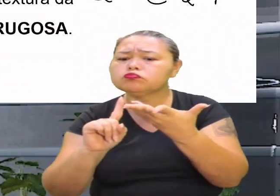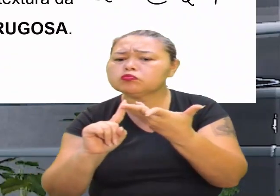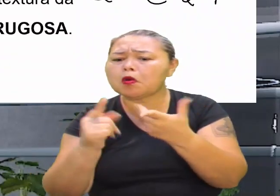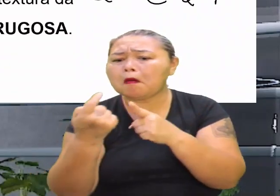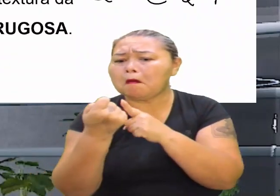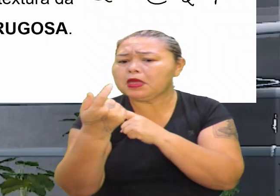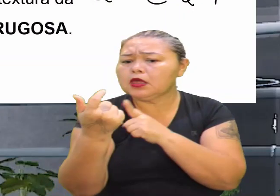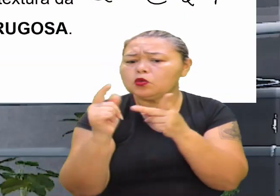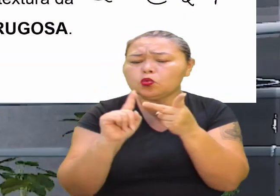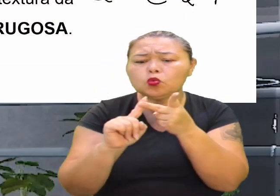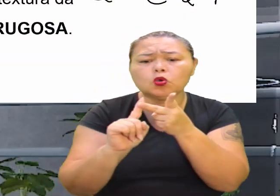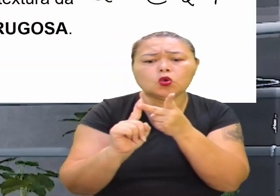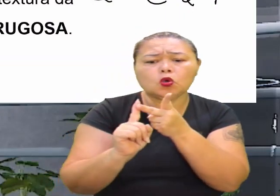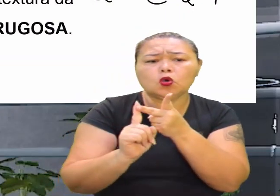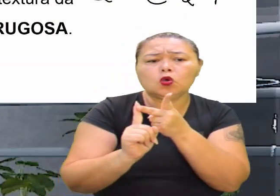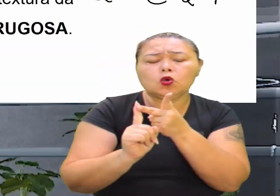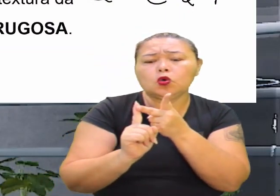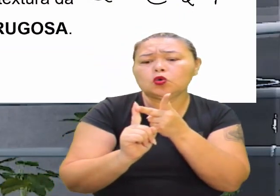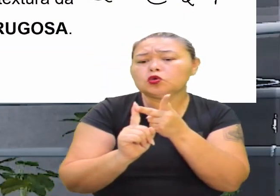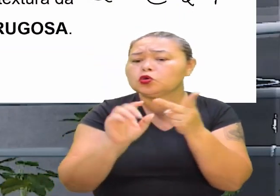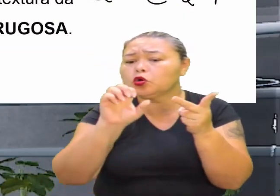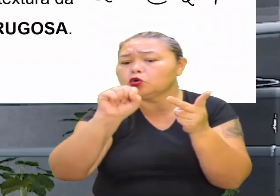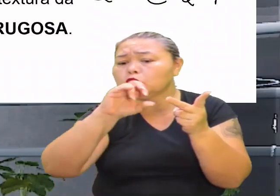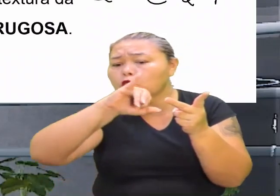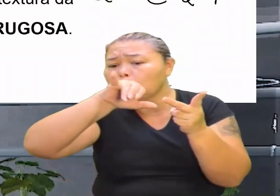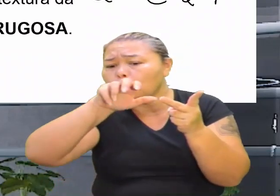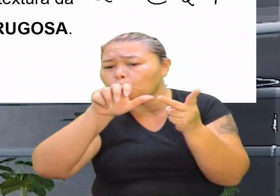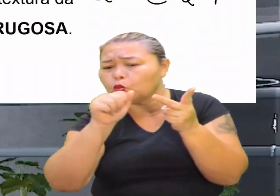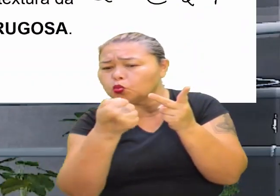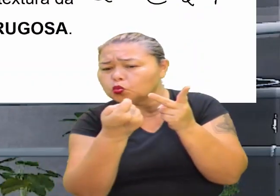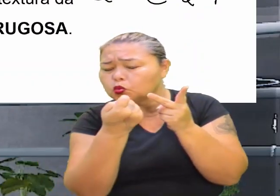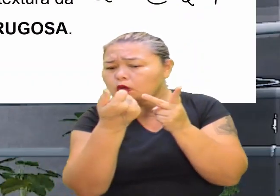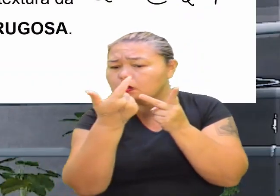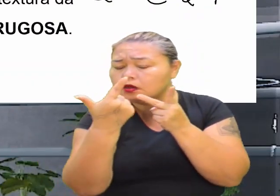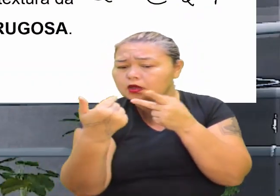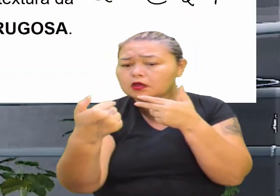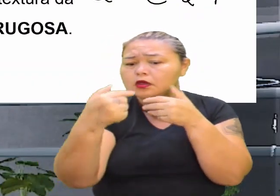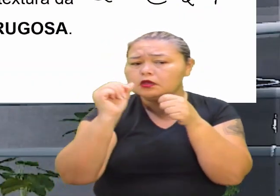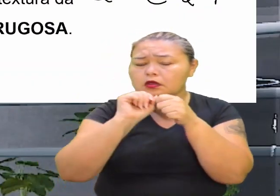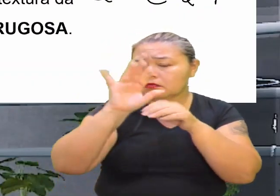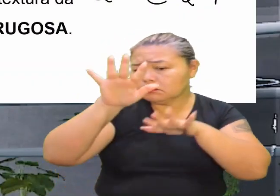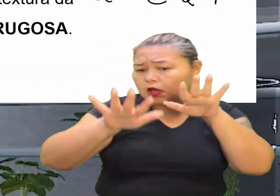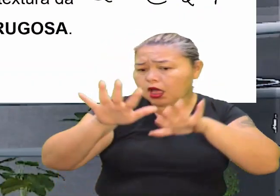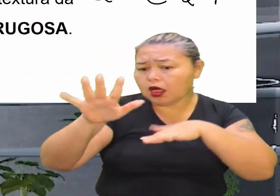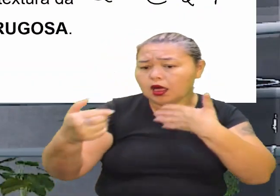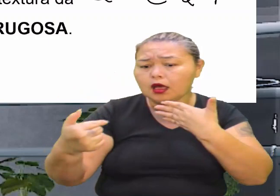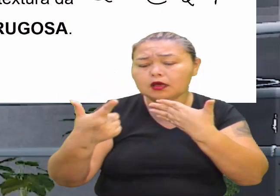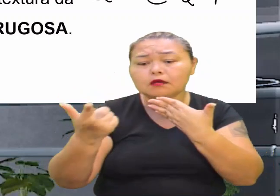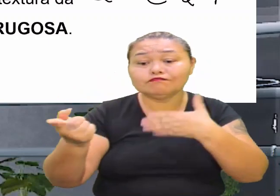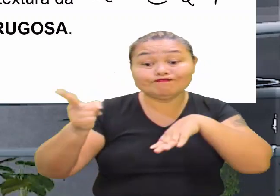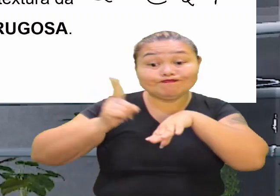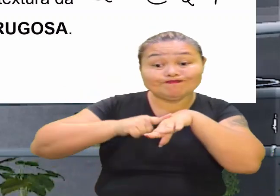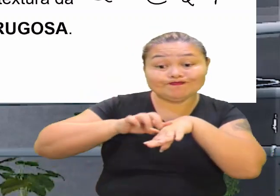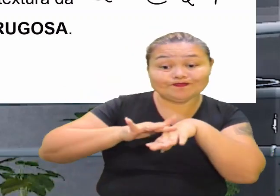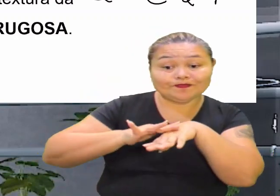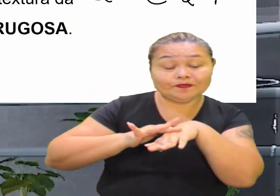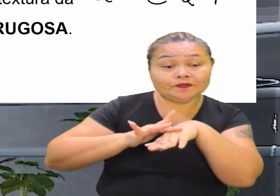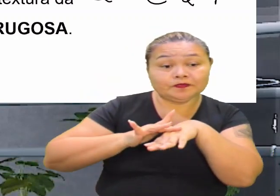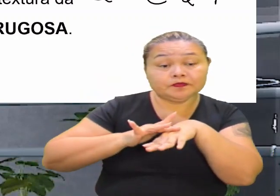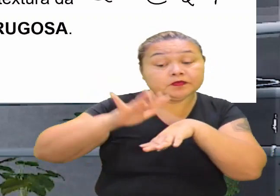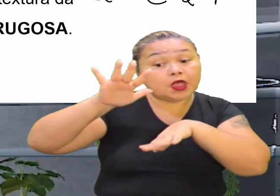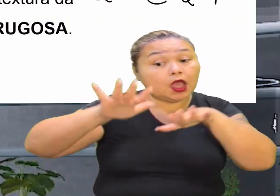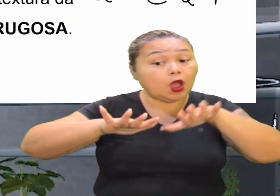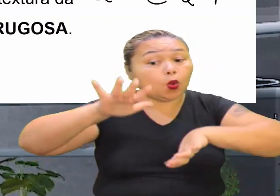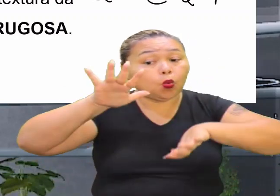milho, as variedades de soja com tolerância a determinadas doenças.